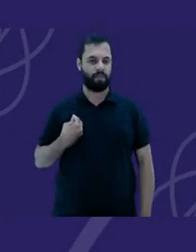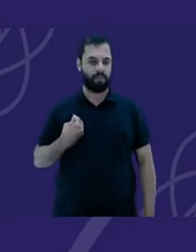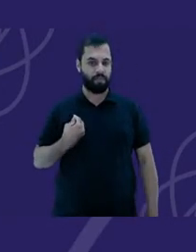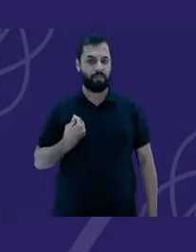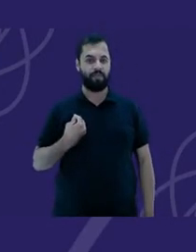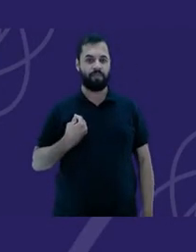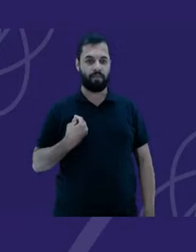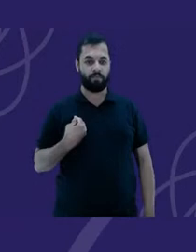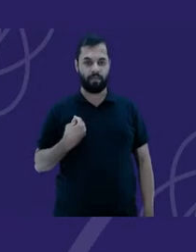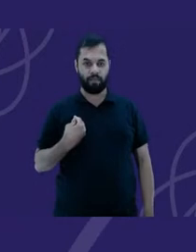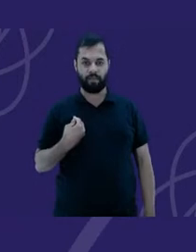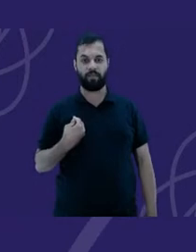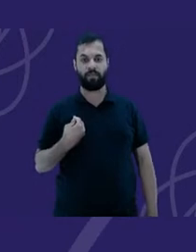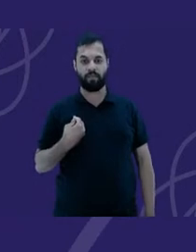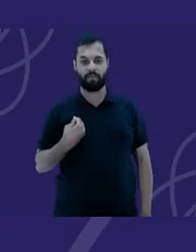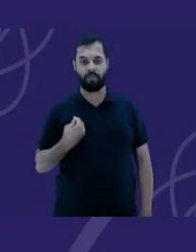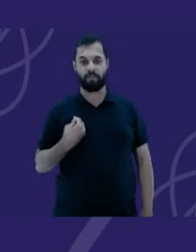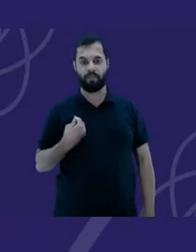da Ciência